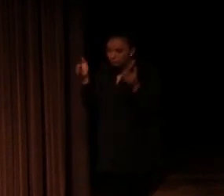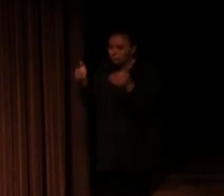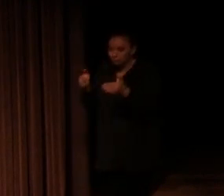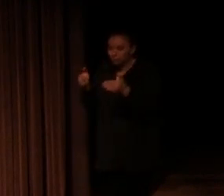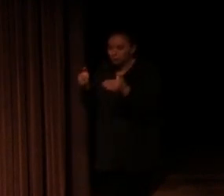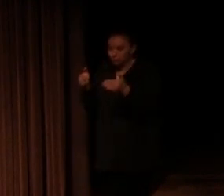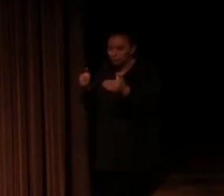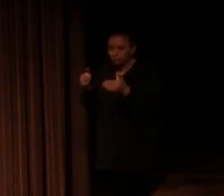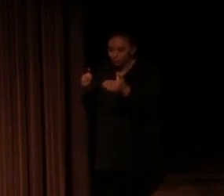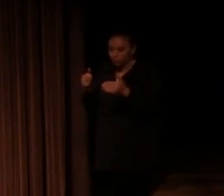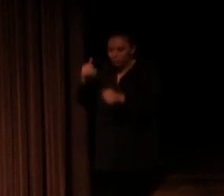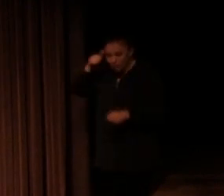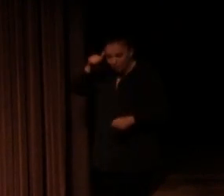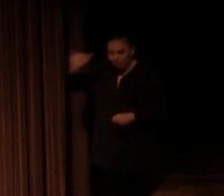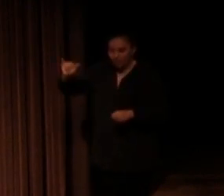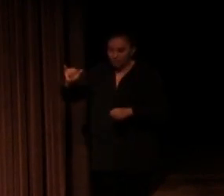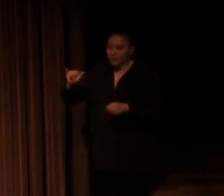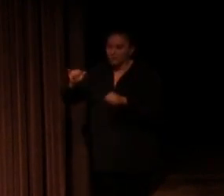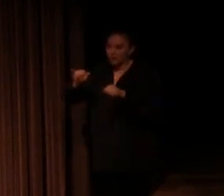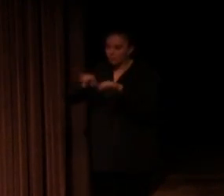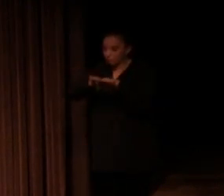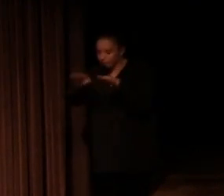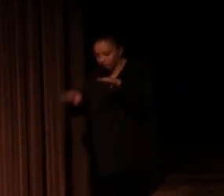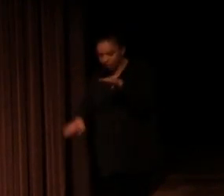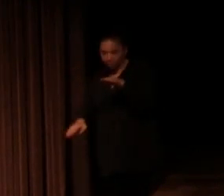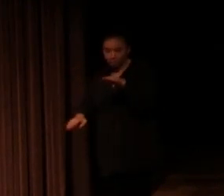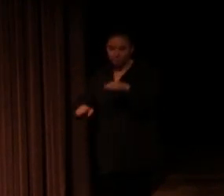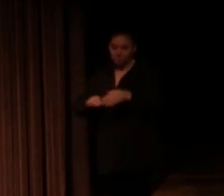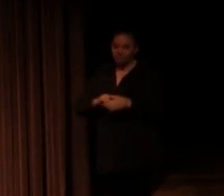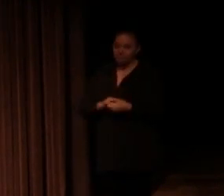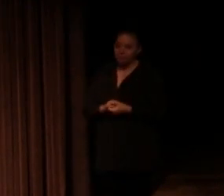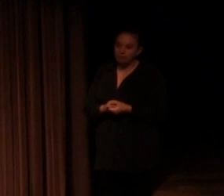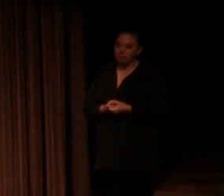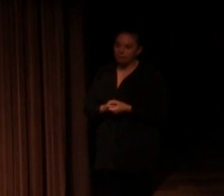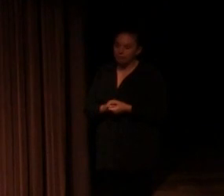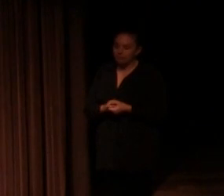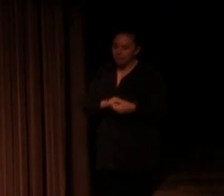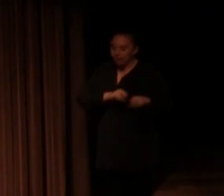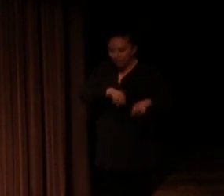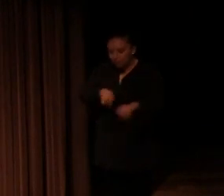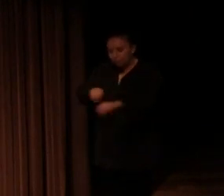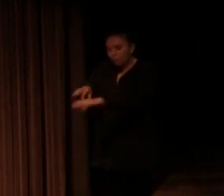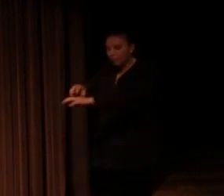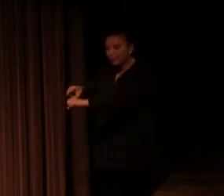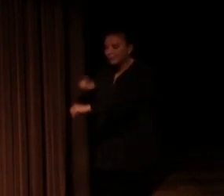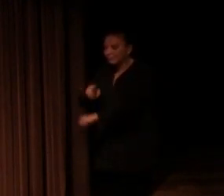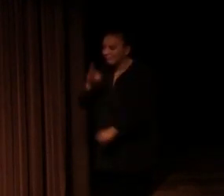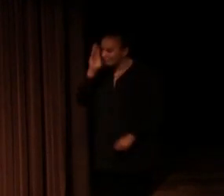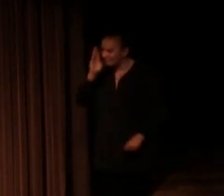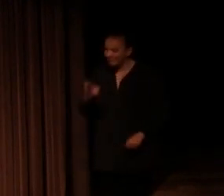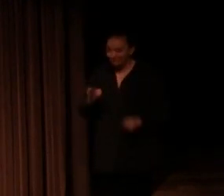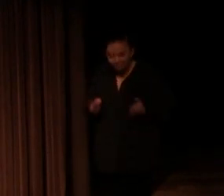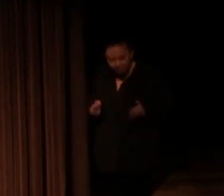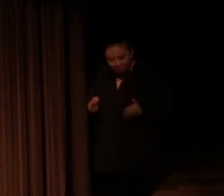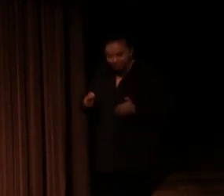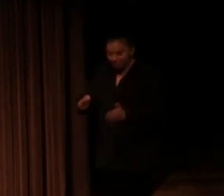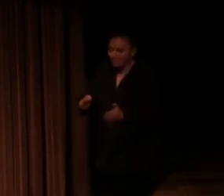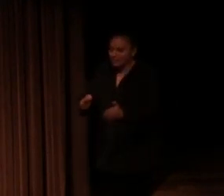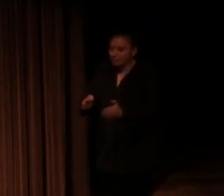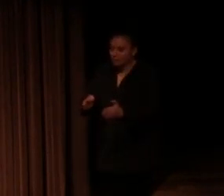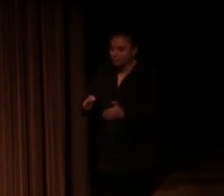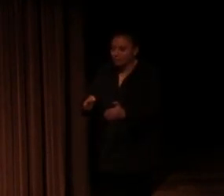que essa sociedade produz a educação é o caminho colocamos pra dentro